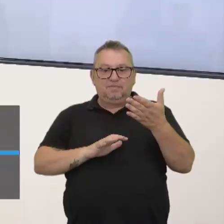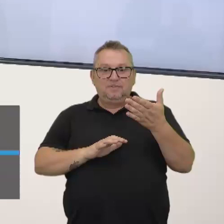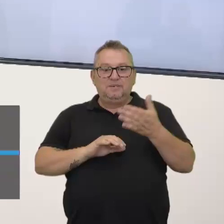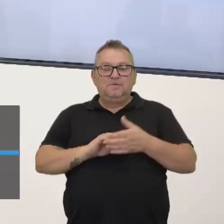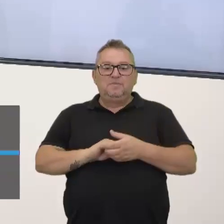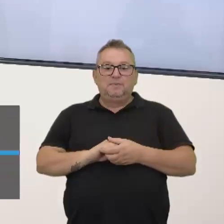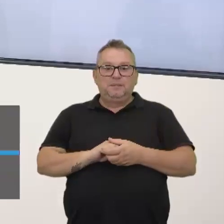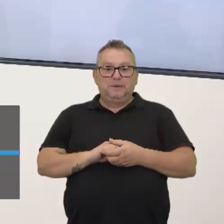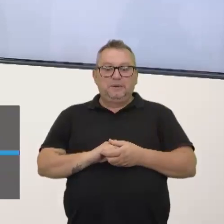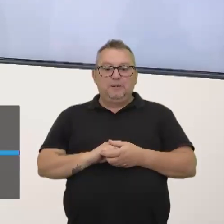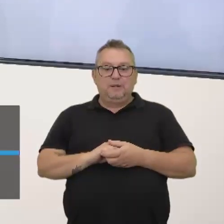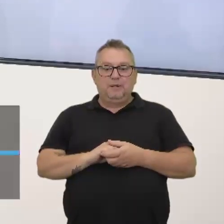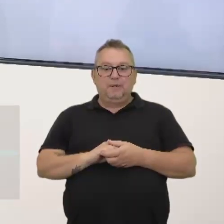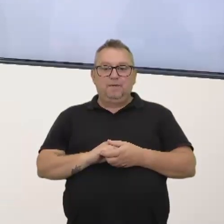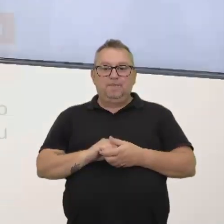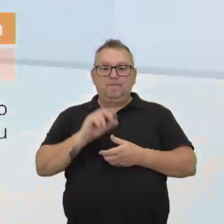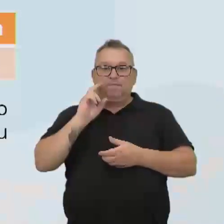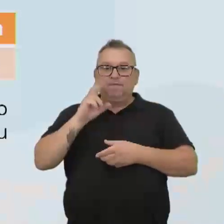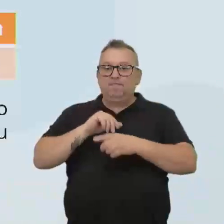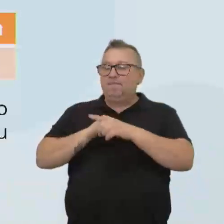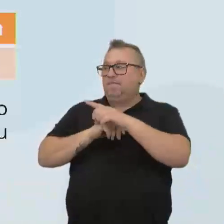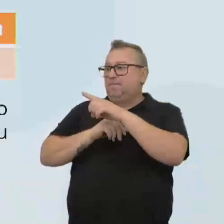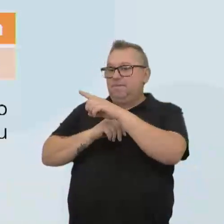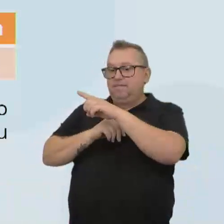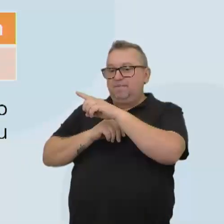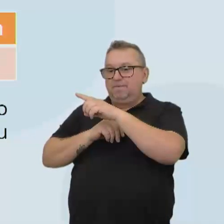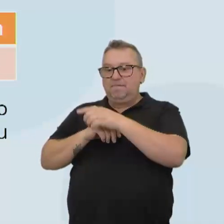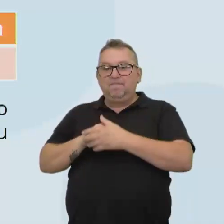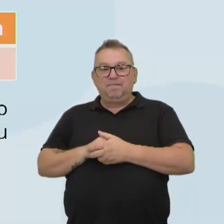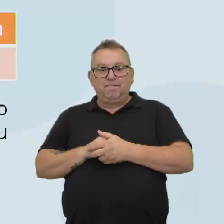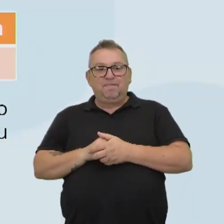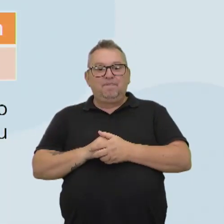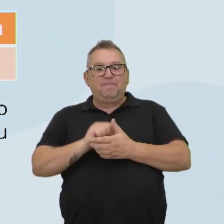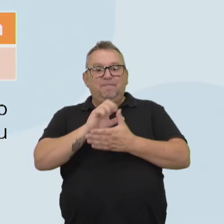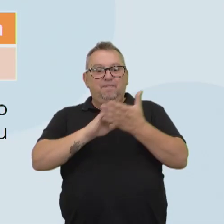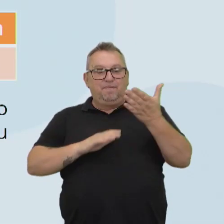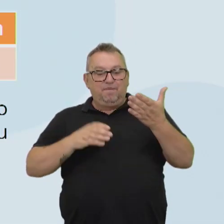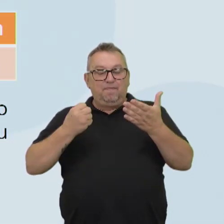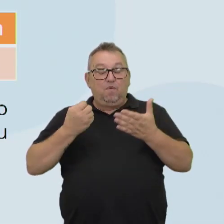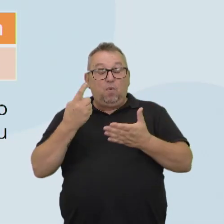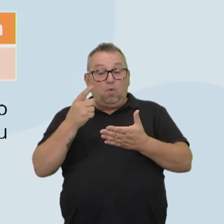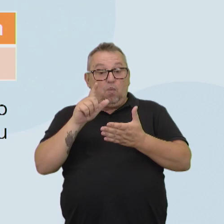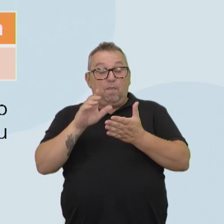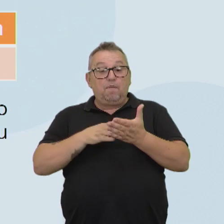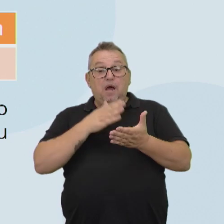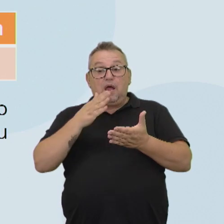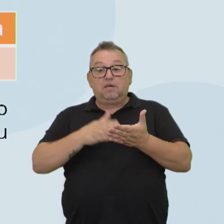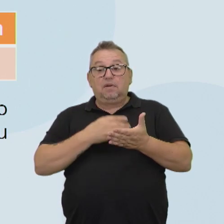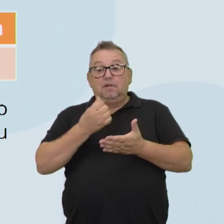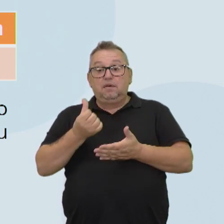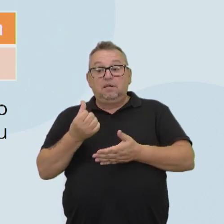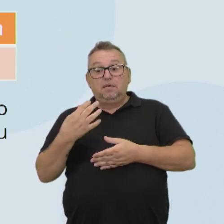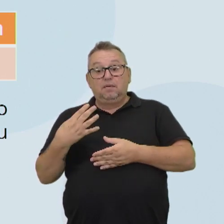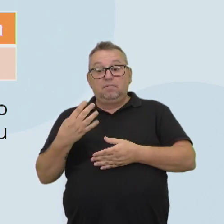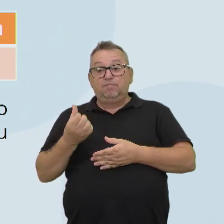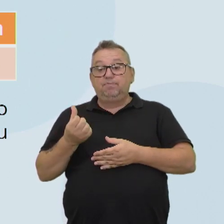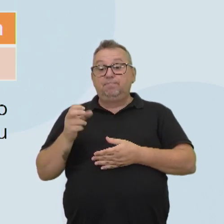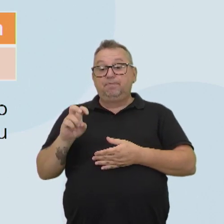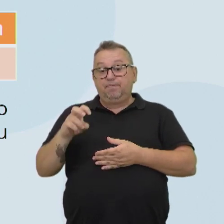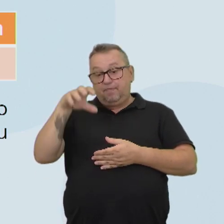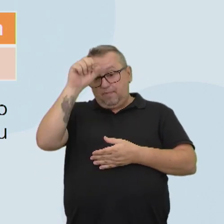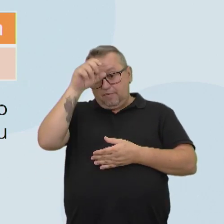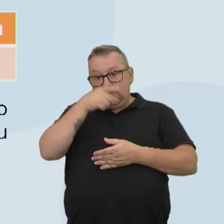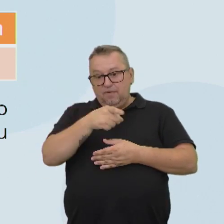Bora, vamos ver. lá. Então, olho aí na telinha, nós temos a atividade 1, tá lá na página 64, 65 do